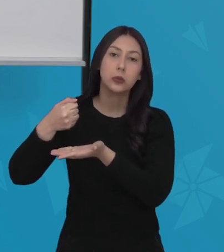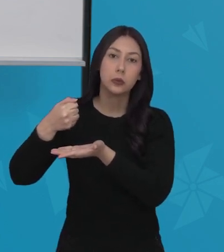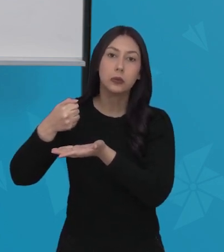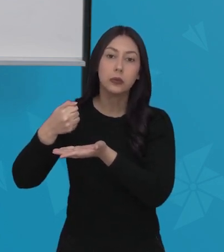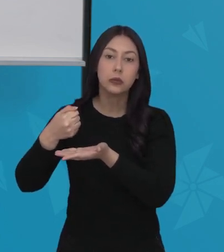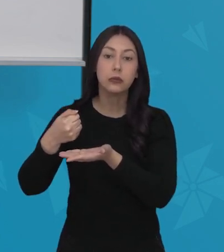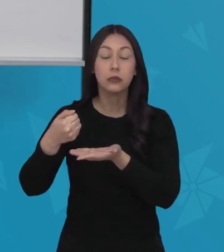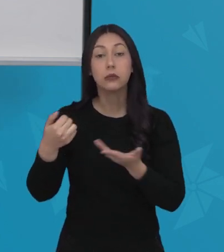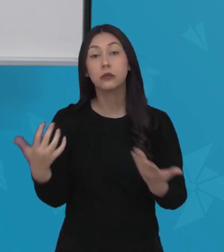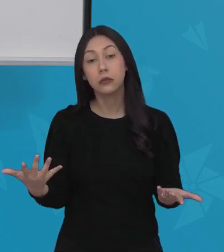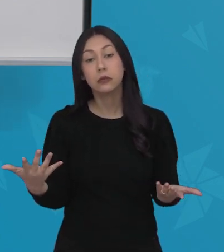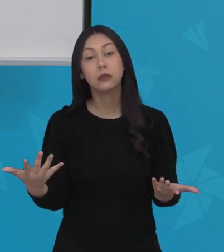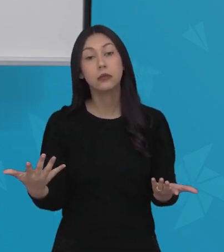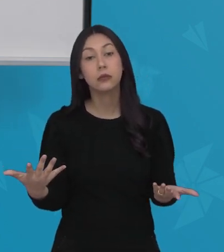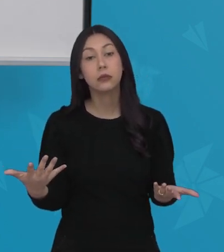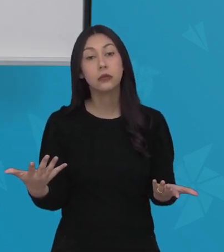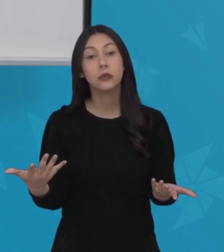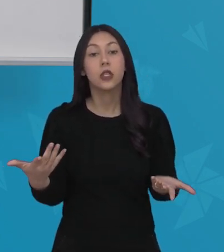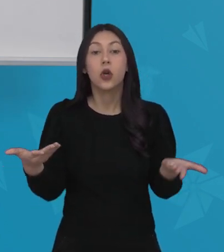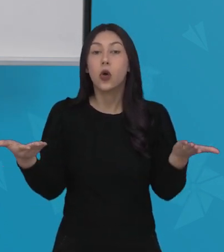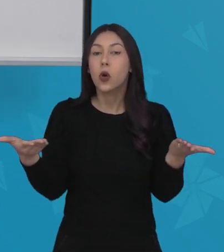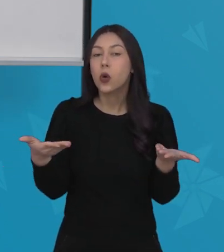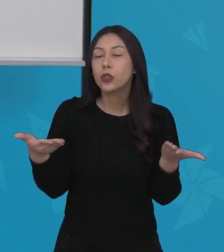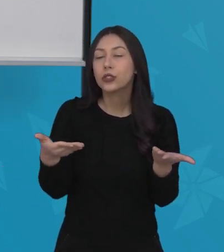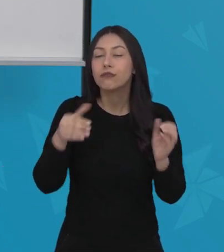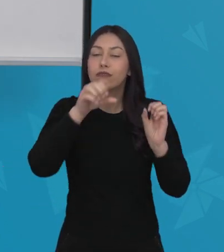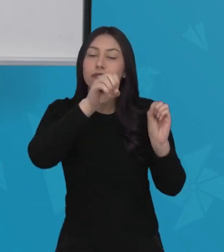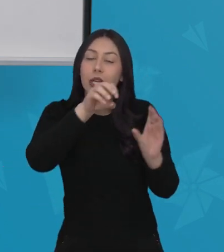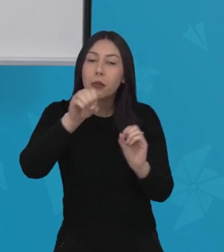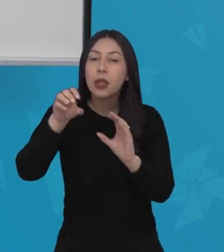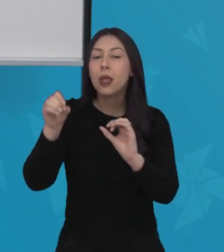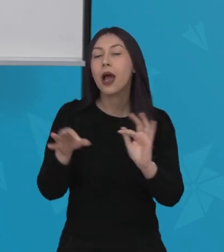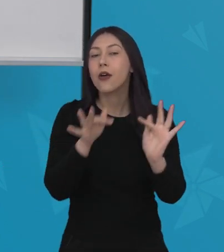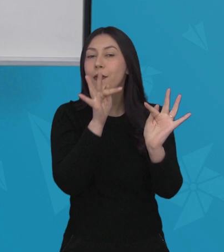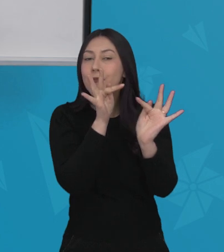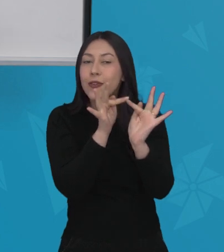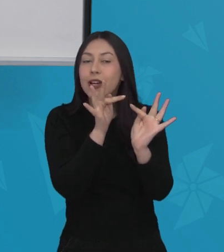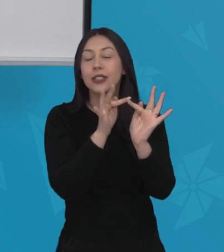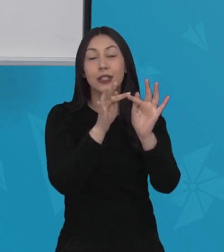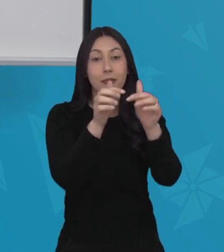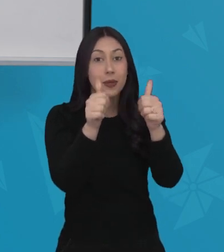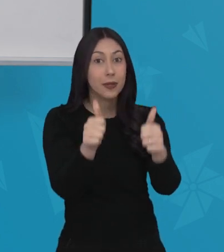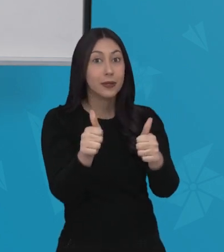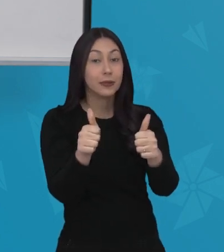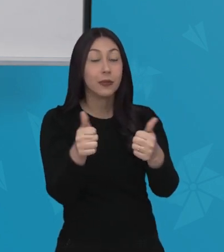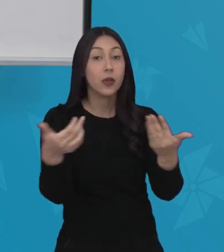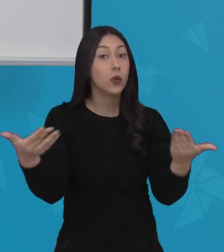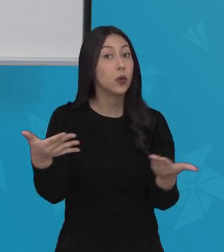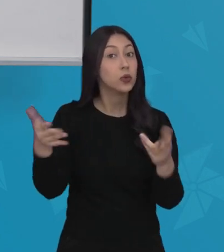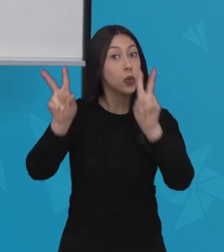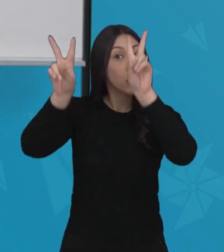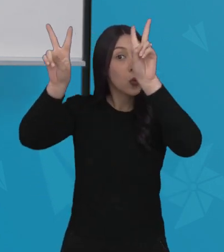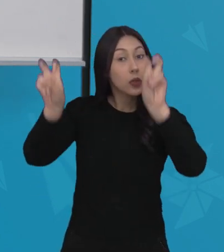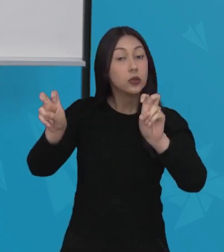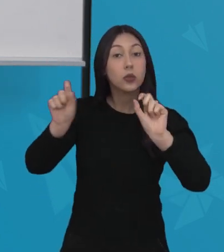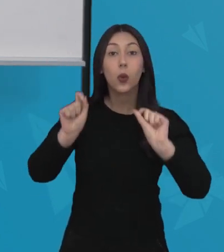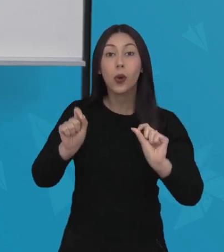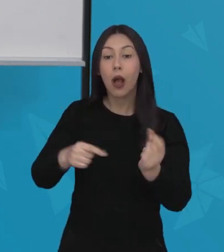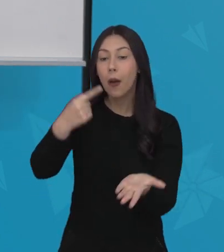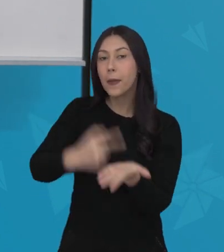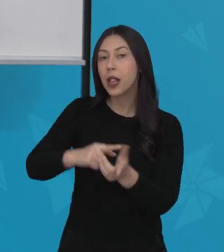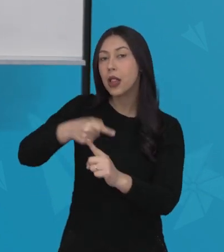conhecimento. Eu aqui estou para dar para vocês mais uma aulinha de física, perfeito? E o assunto da aula de hoje é